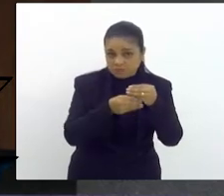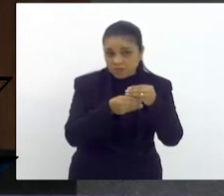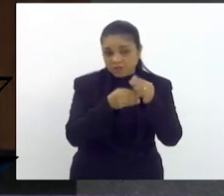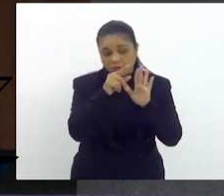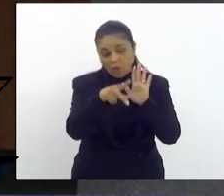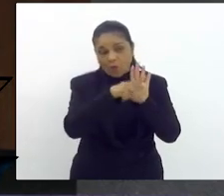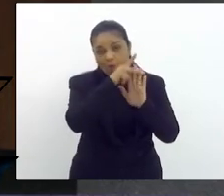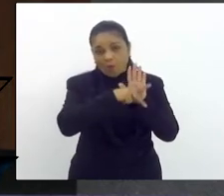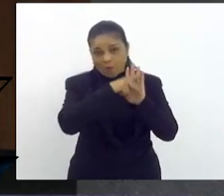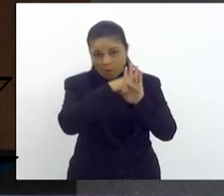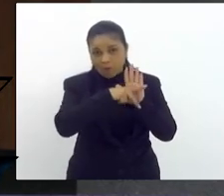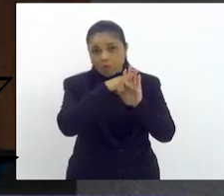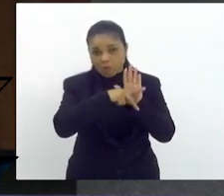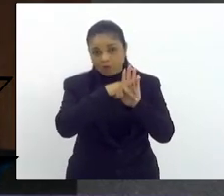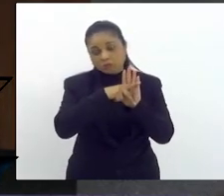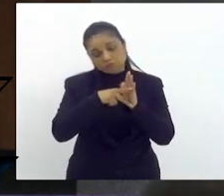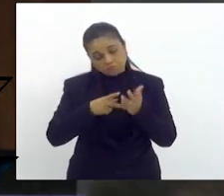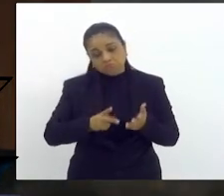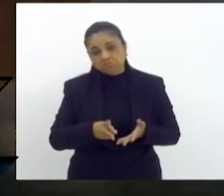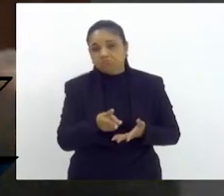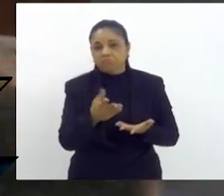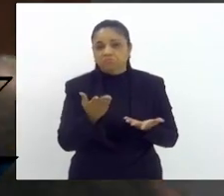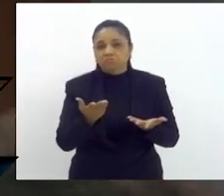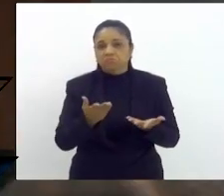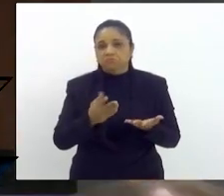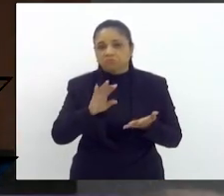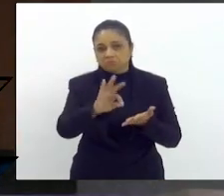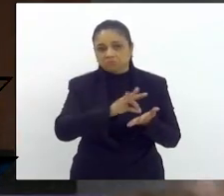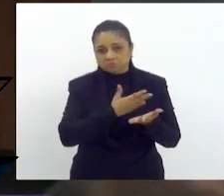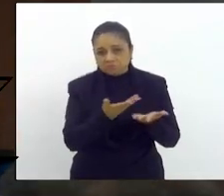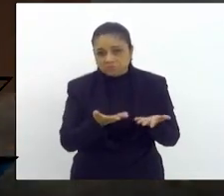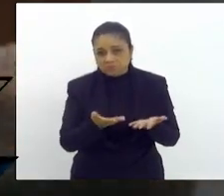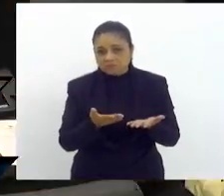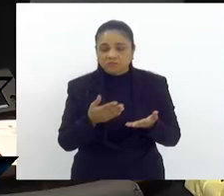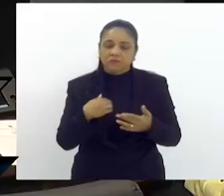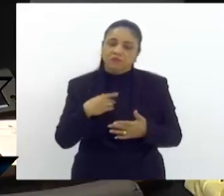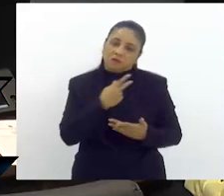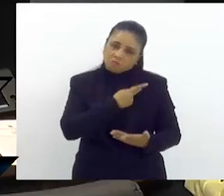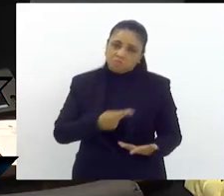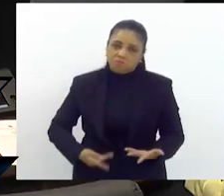tem condições de ex-presidente